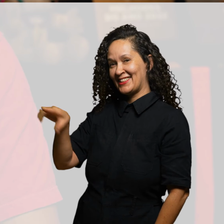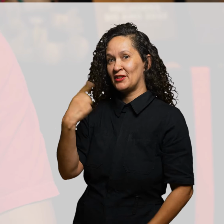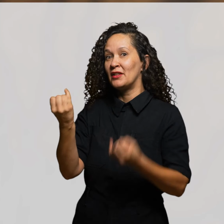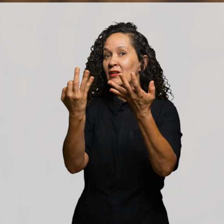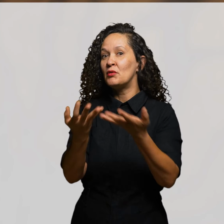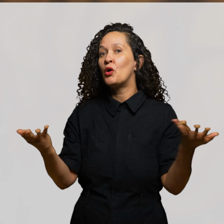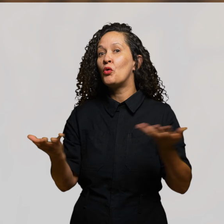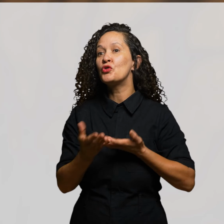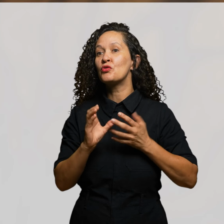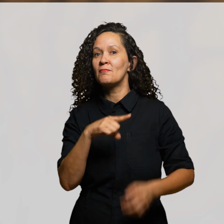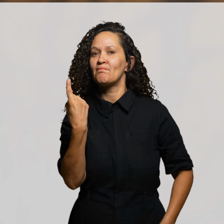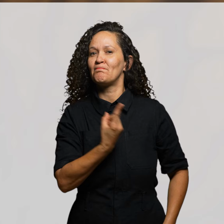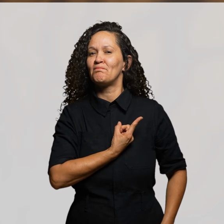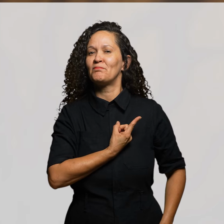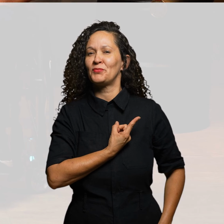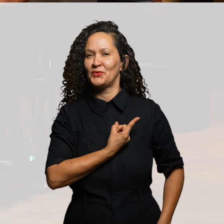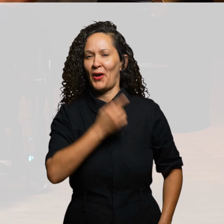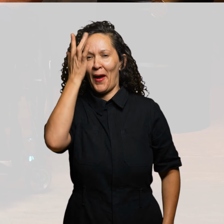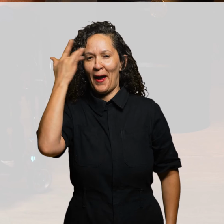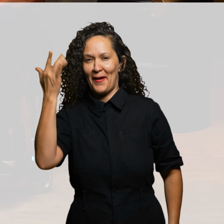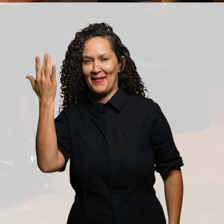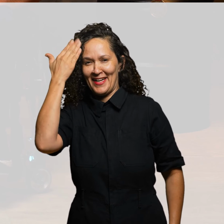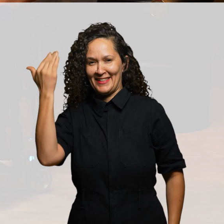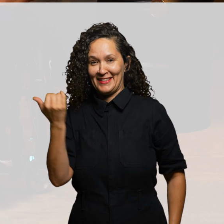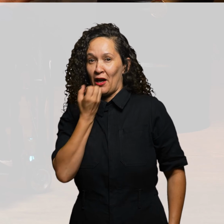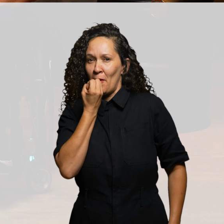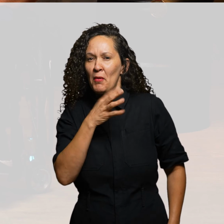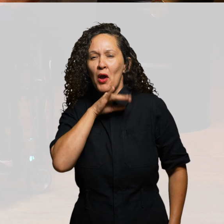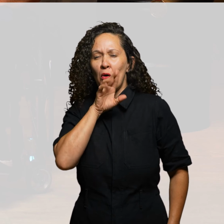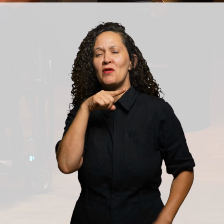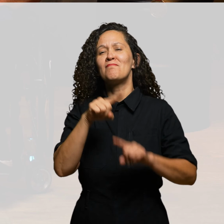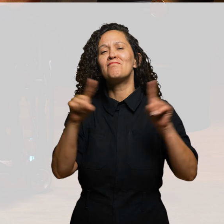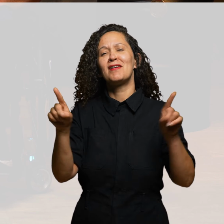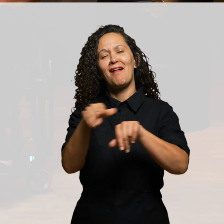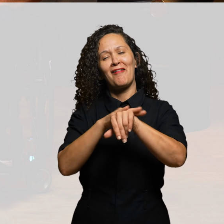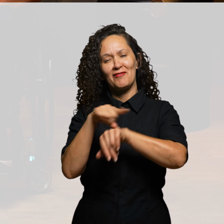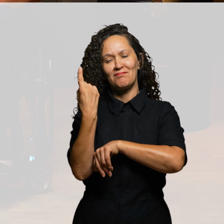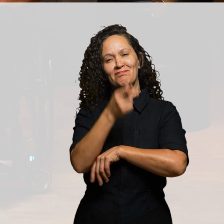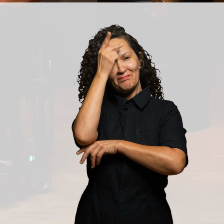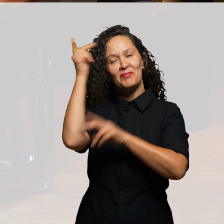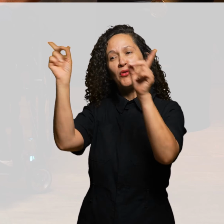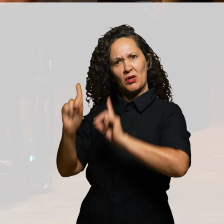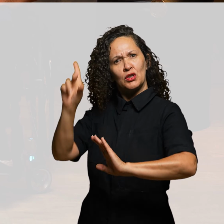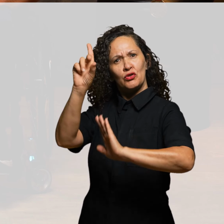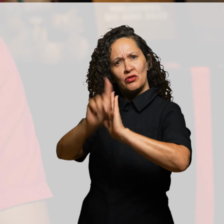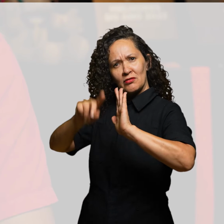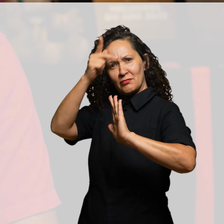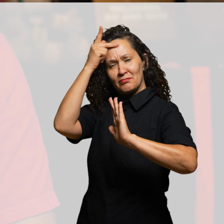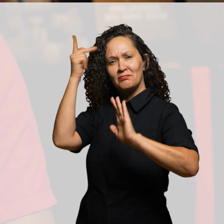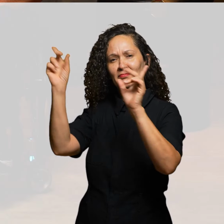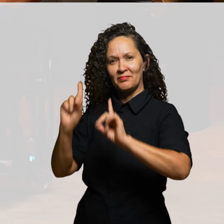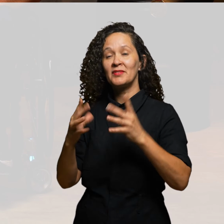E vou falar um negócio, Macaco. A gente está na moda. Porque falem bem ou falem mal, mas falem de pessoa com deficiência e sobre o direito da pessoa com deficiência.